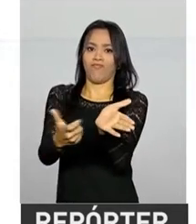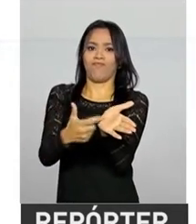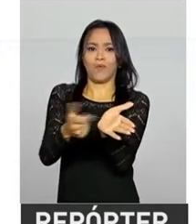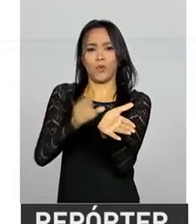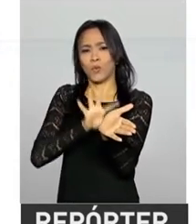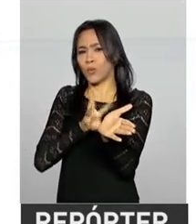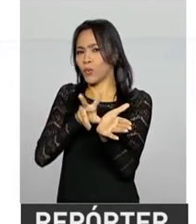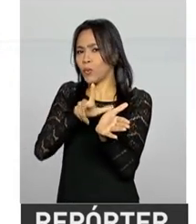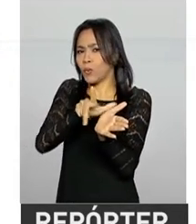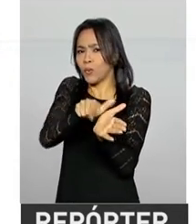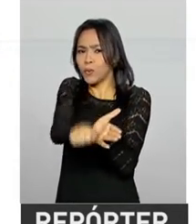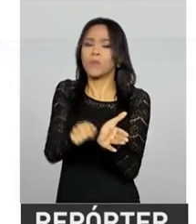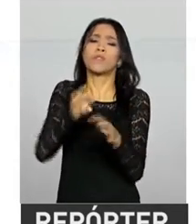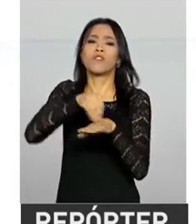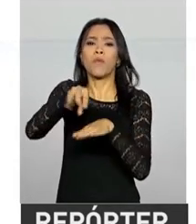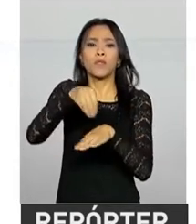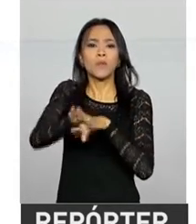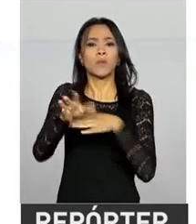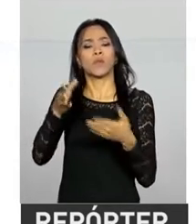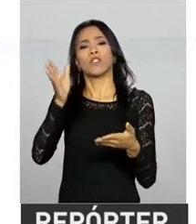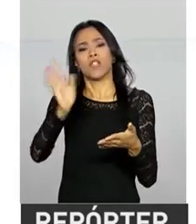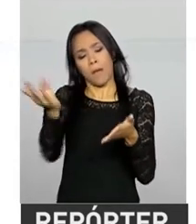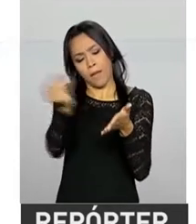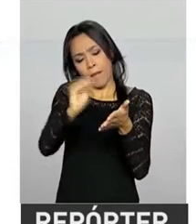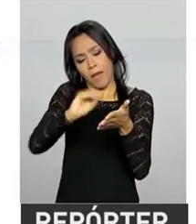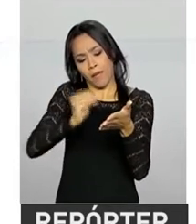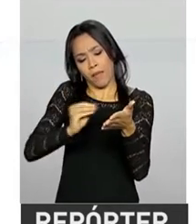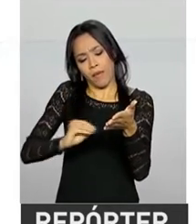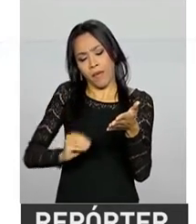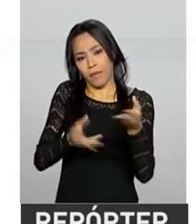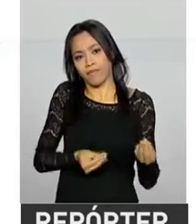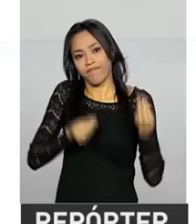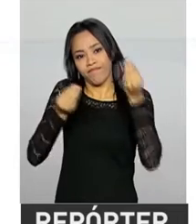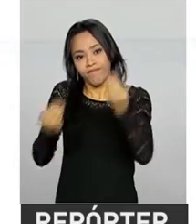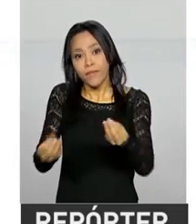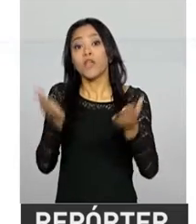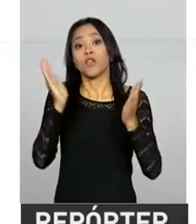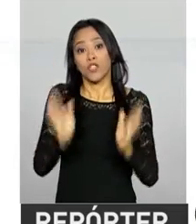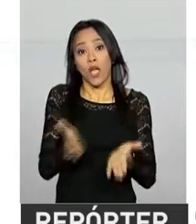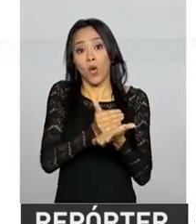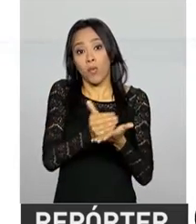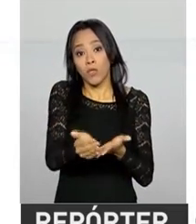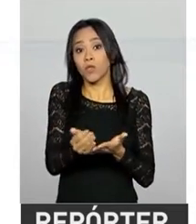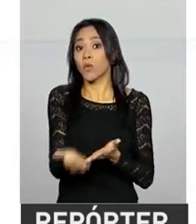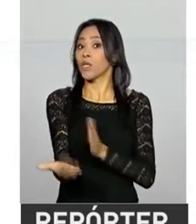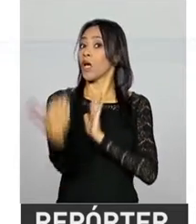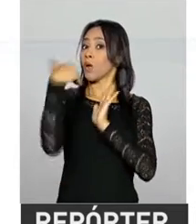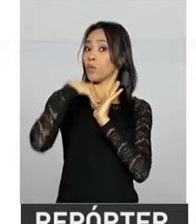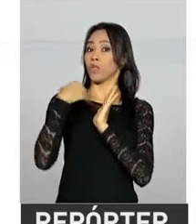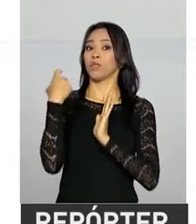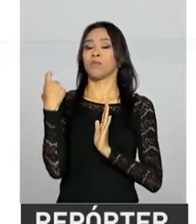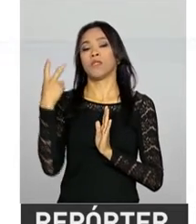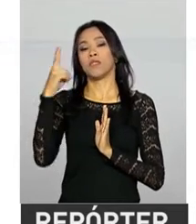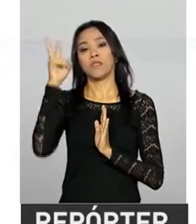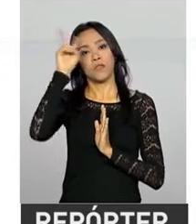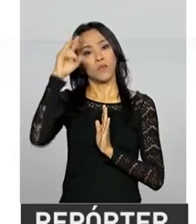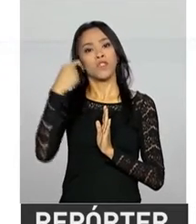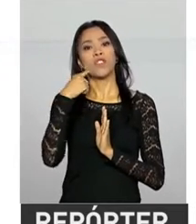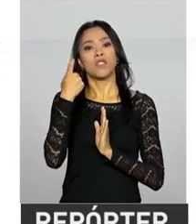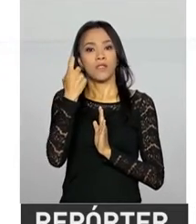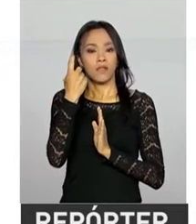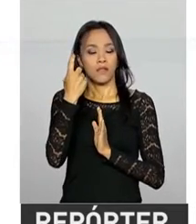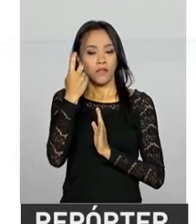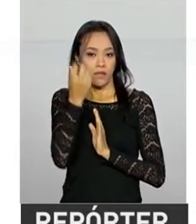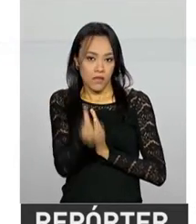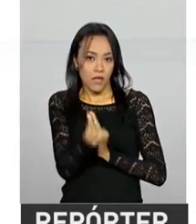todas as informações prestadas no ato da inscrição esse prazo começou na última segunda-feira dia 6 até a próxima segunda feira